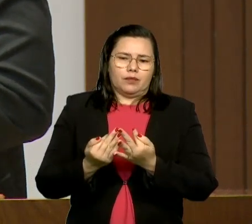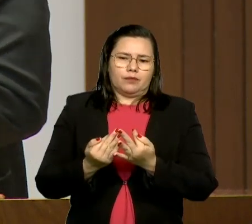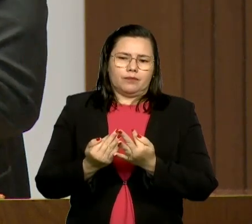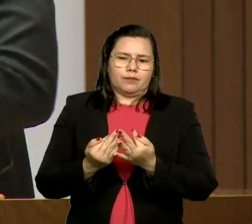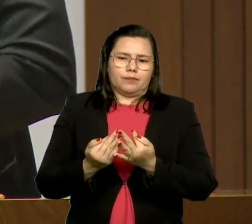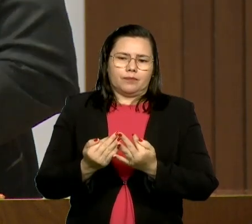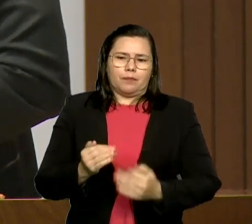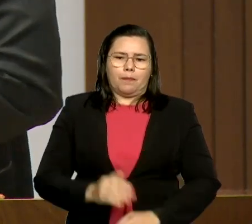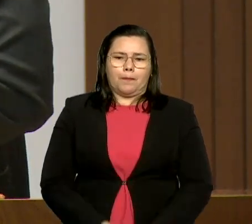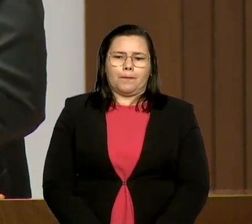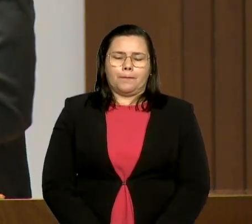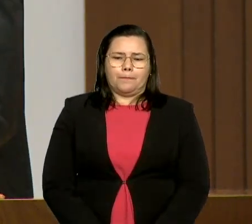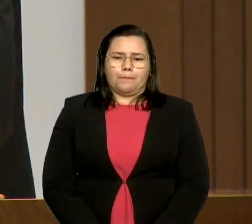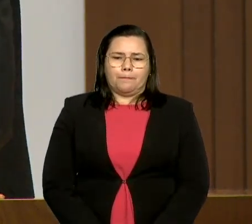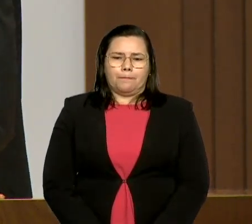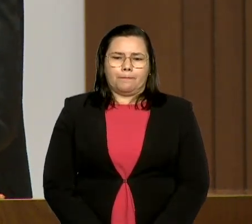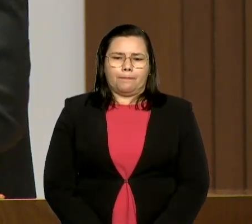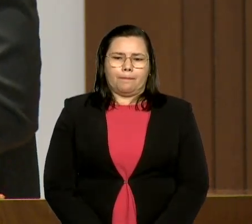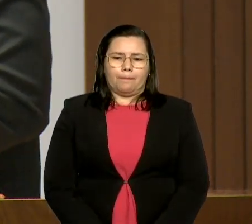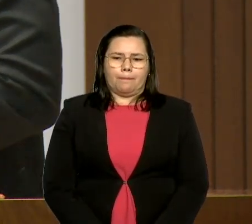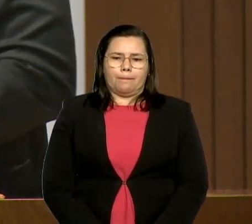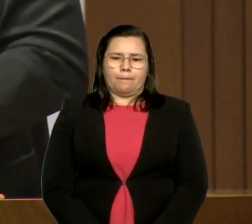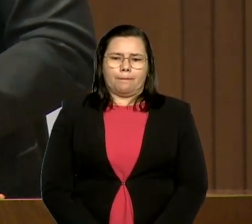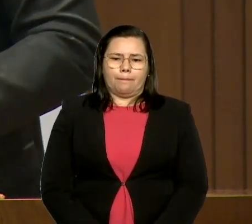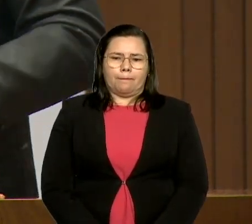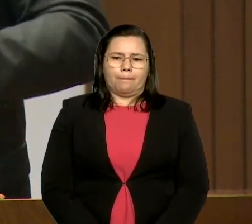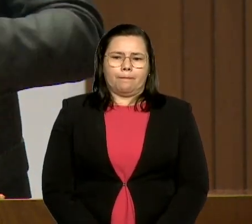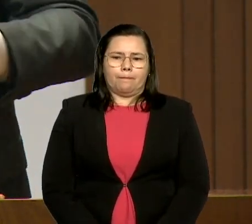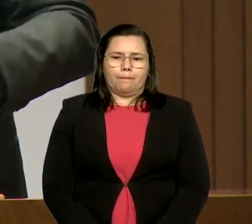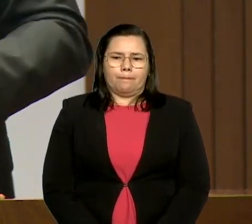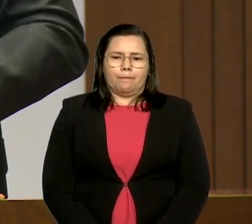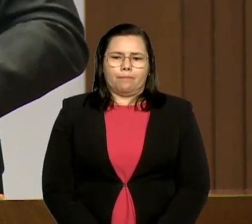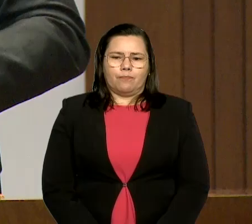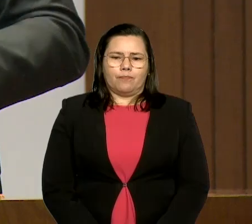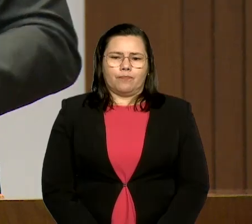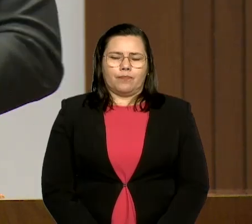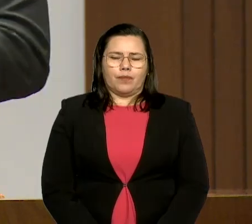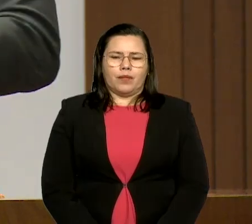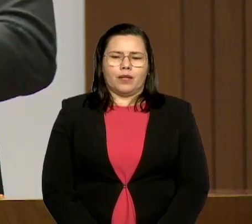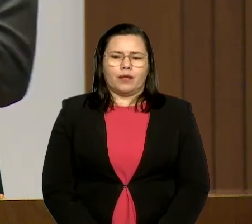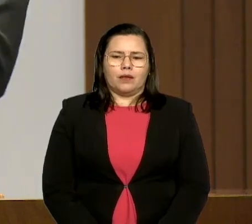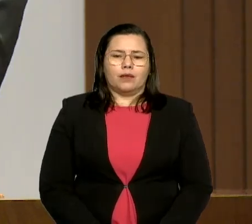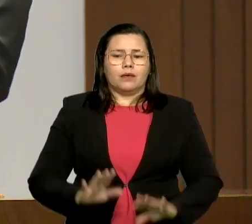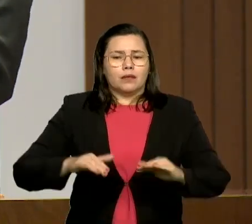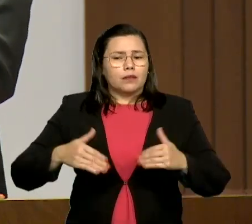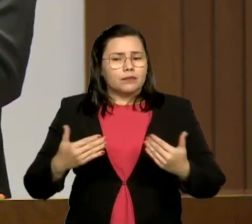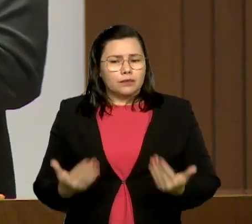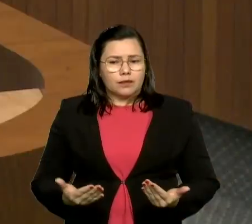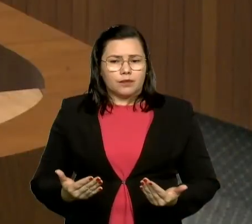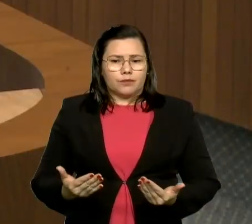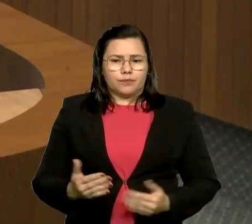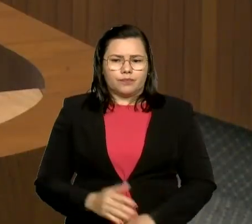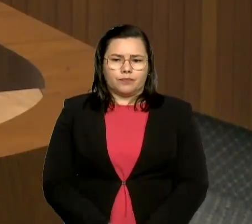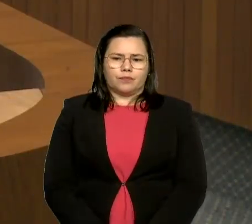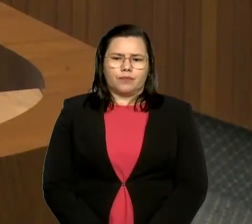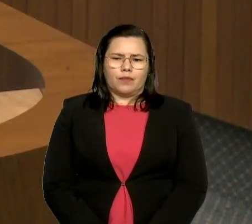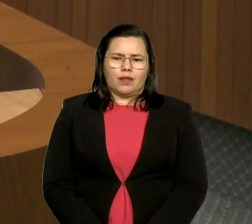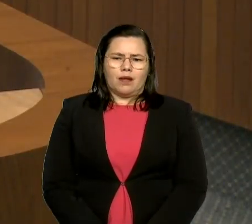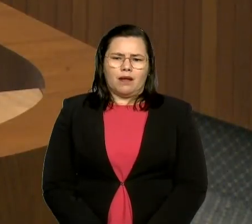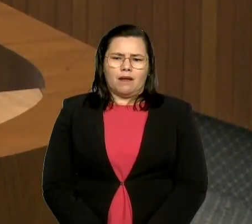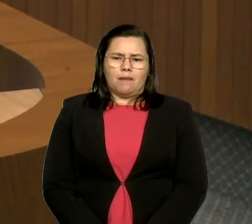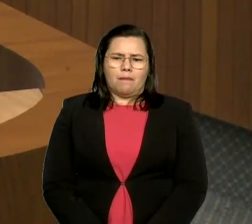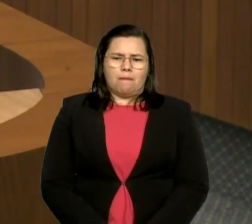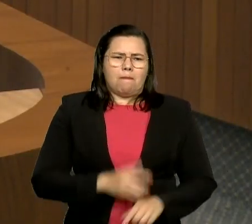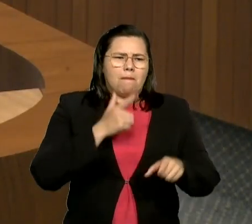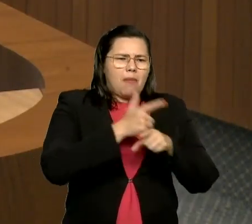Conclua, deputado. A gente concede mais 2 minutos. Obrigado. Então, assim, foram ataques que eu acho que foram muito bons